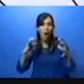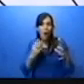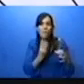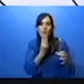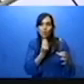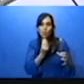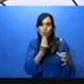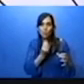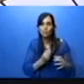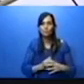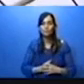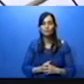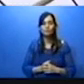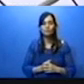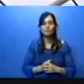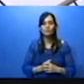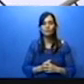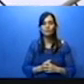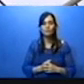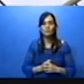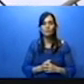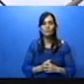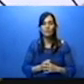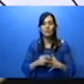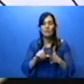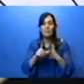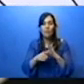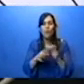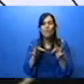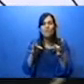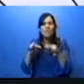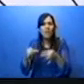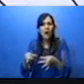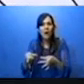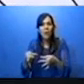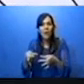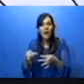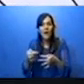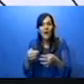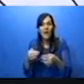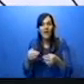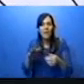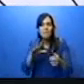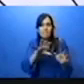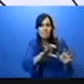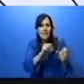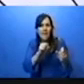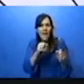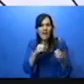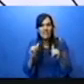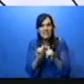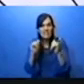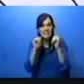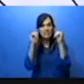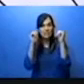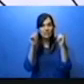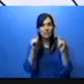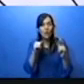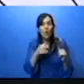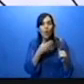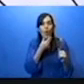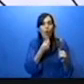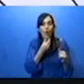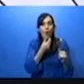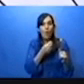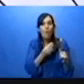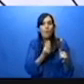após a cópula, ela devora o macho. Por quê? Porque ela obtém energia para poder ter os filhotes, para poder pôr os ovos